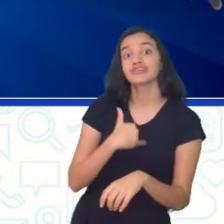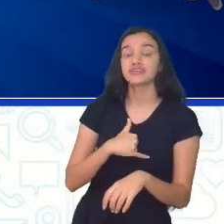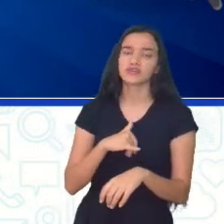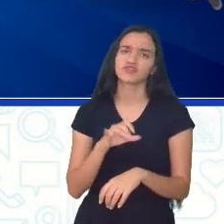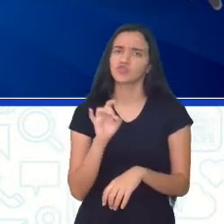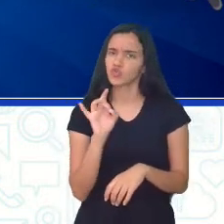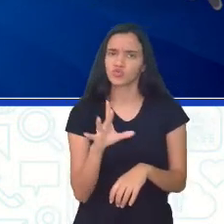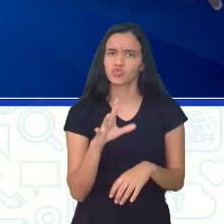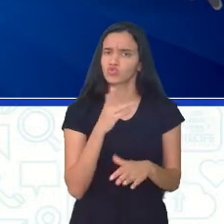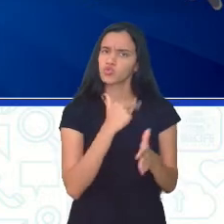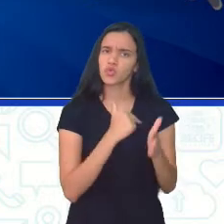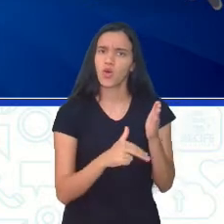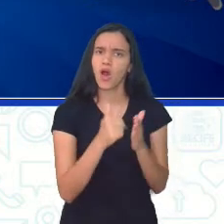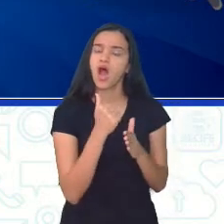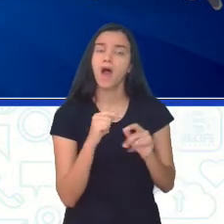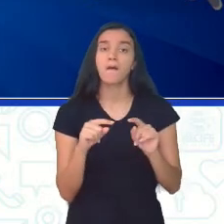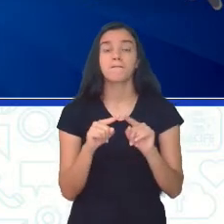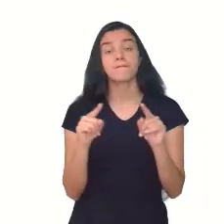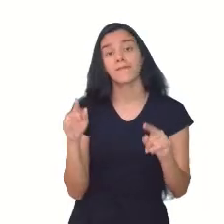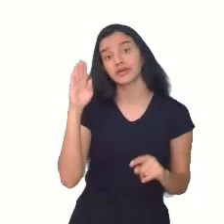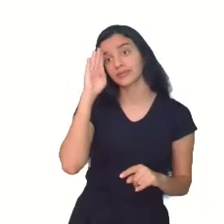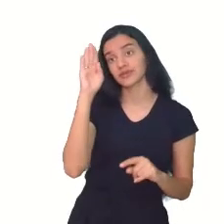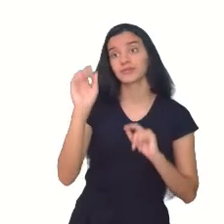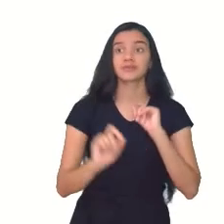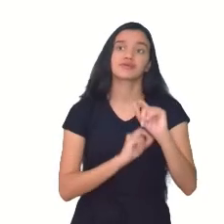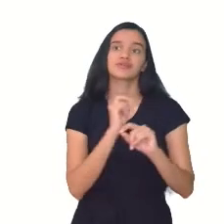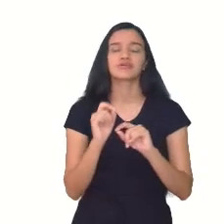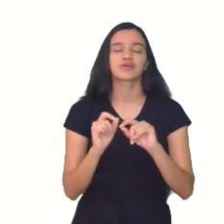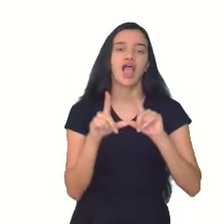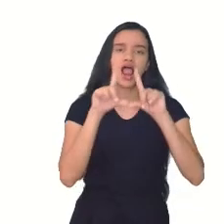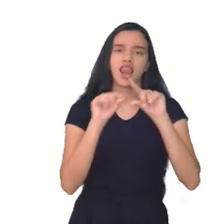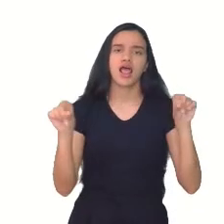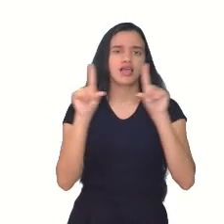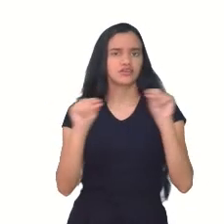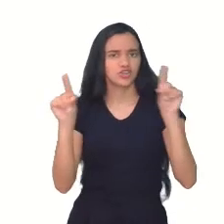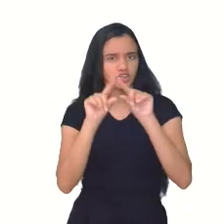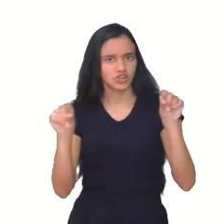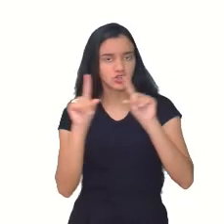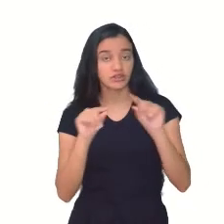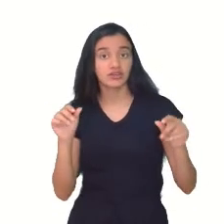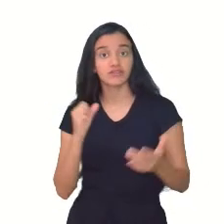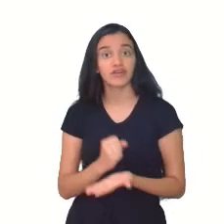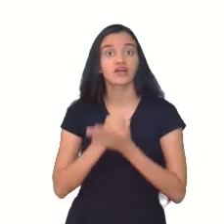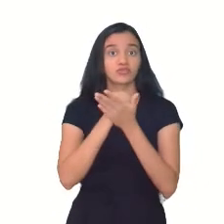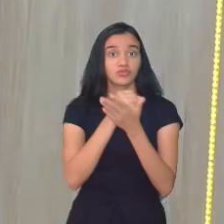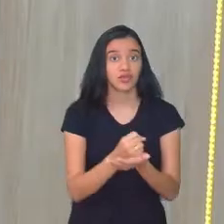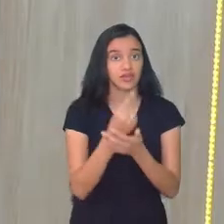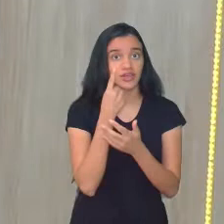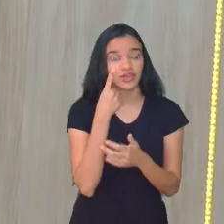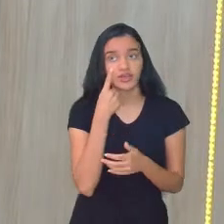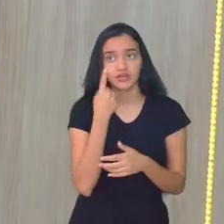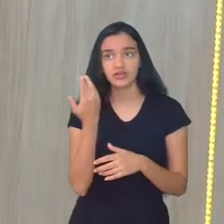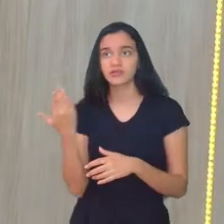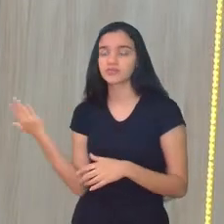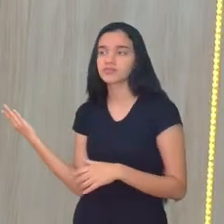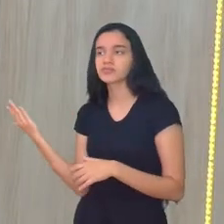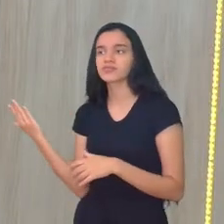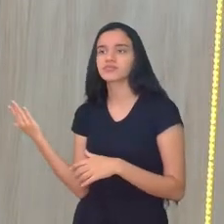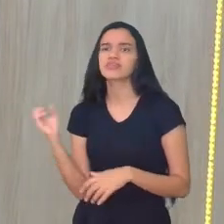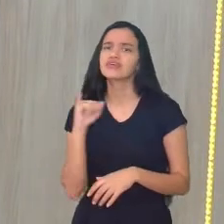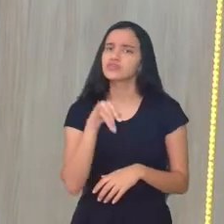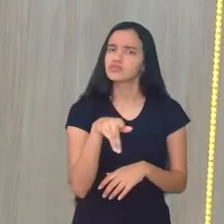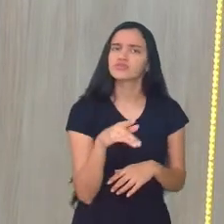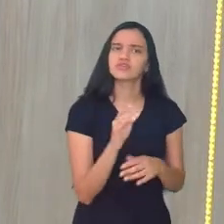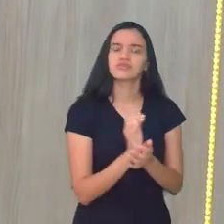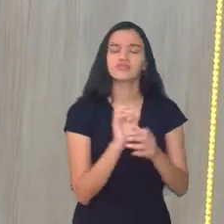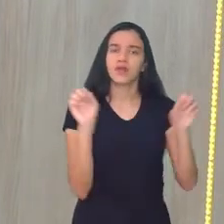só colocar os desenhos, mas principalmente a legenda. É a legenda que vai ajudar. Então, aí eu coloquei. Então, se vocês